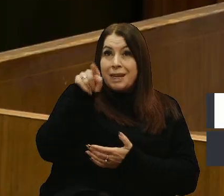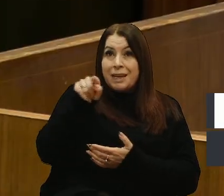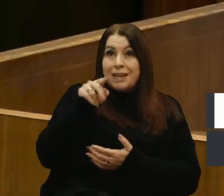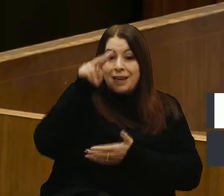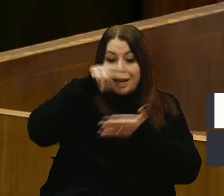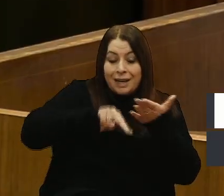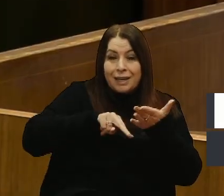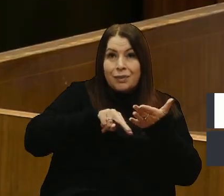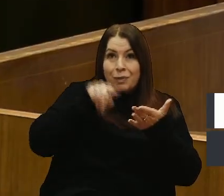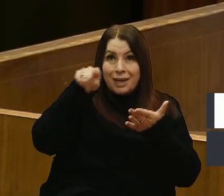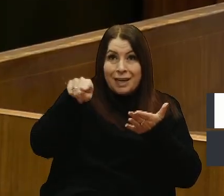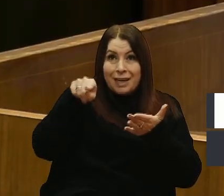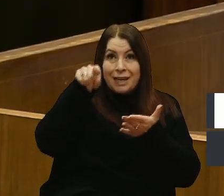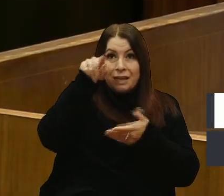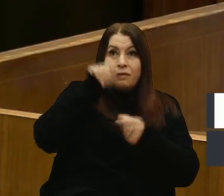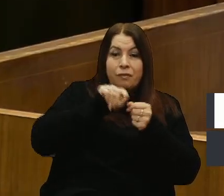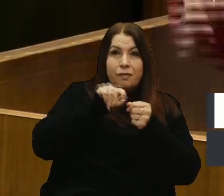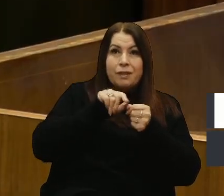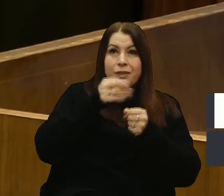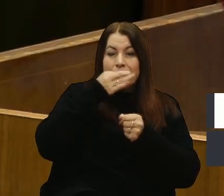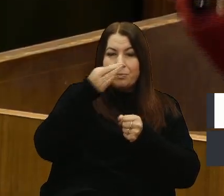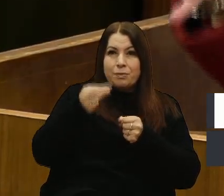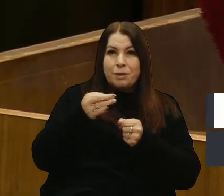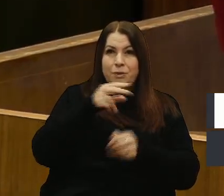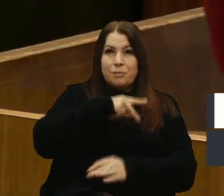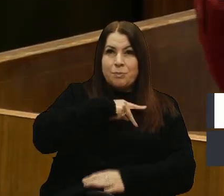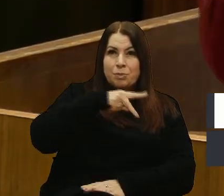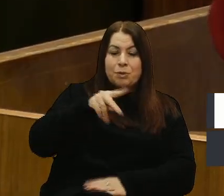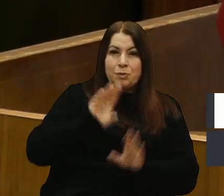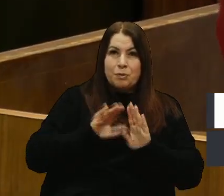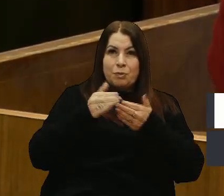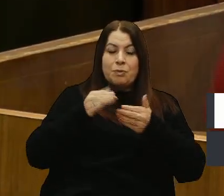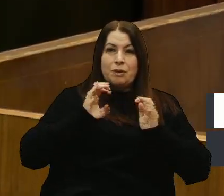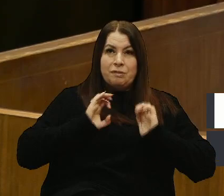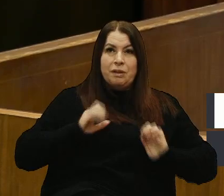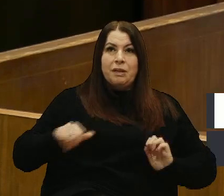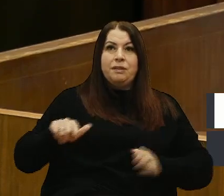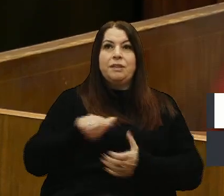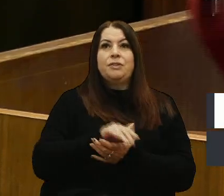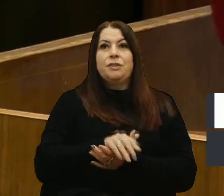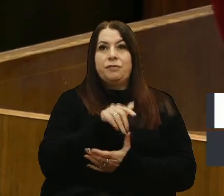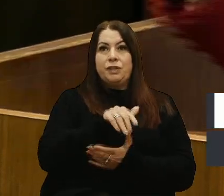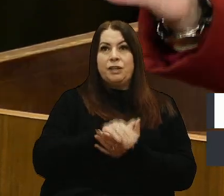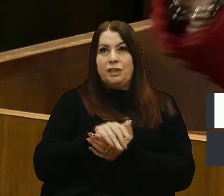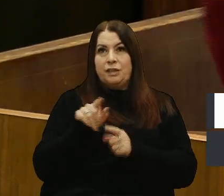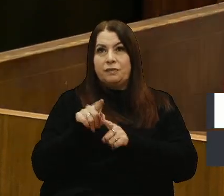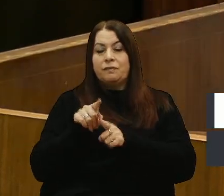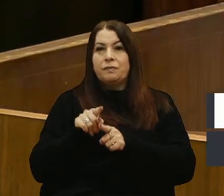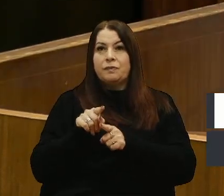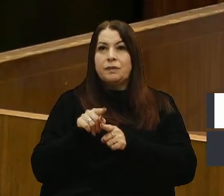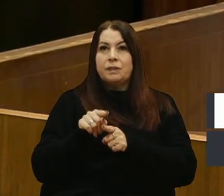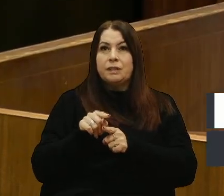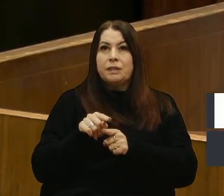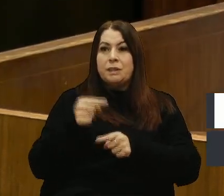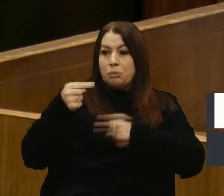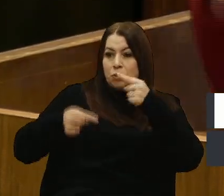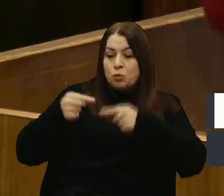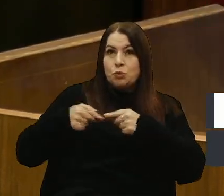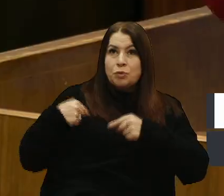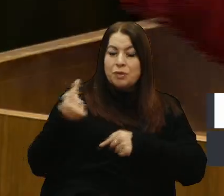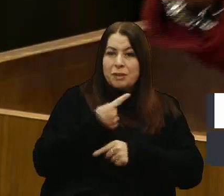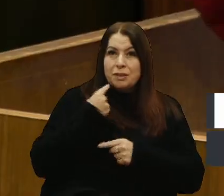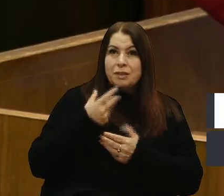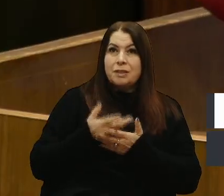ele. Foi ele que fez esse parecer, o presidente da comissão de ética. Aí coloca para a gente discutir